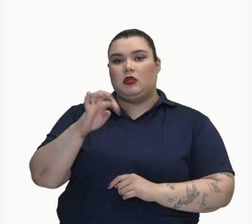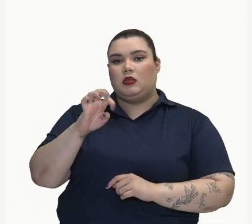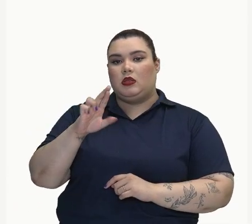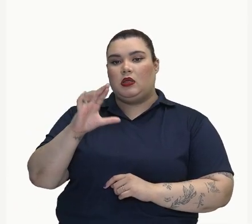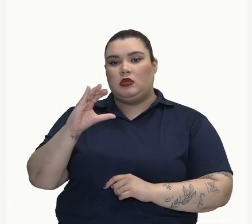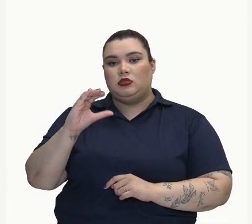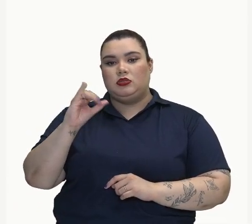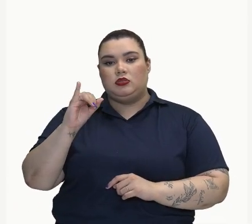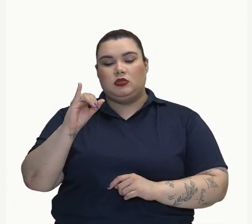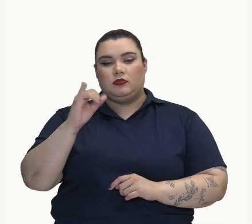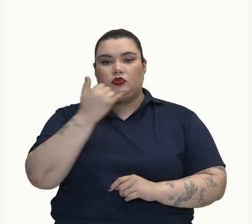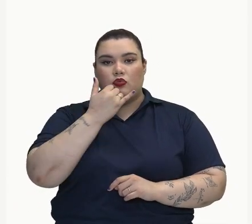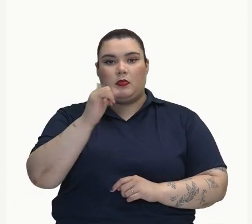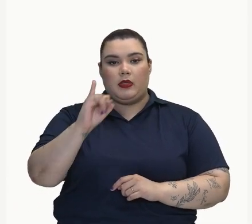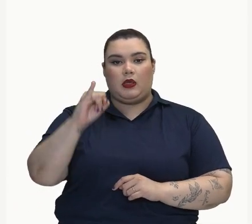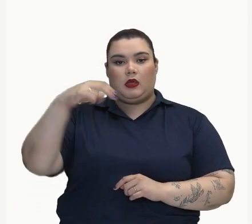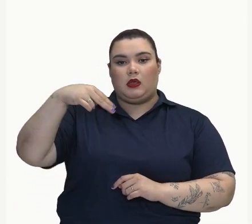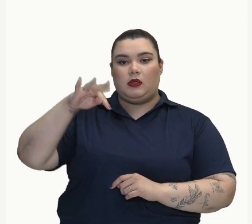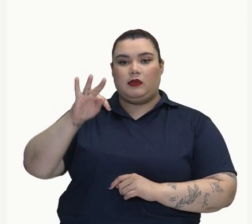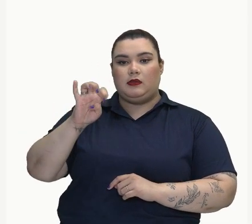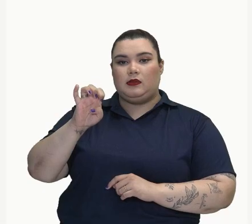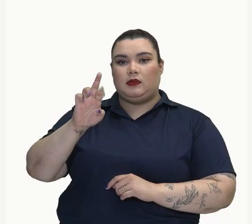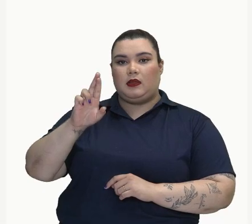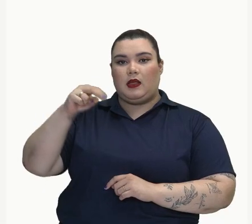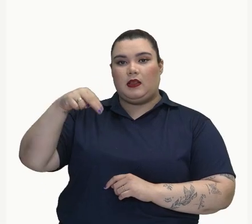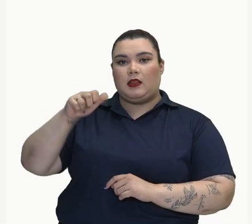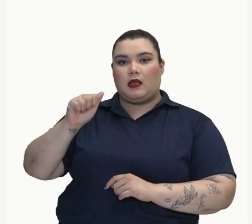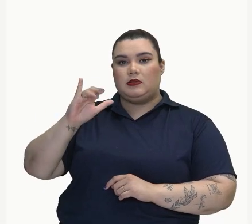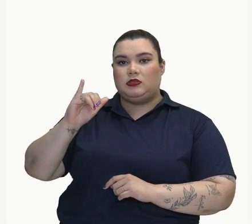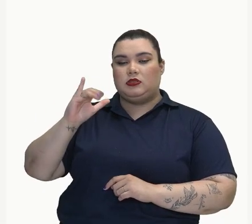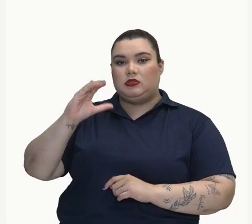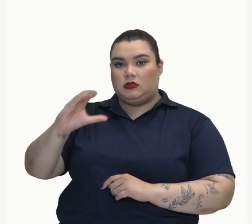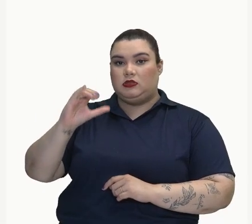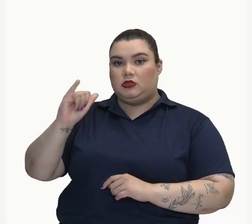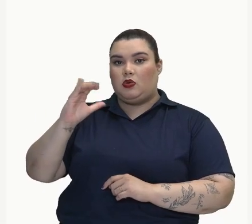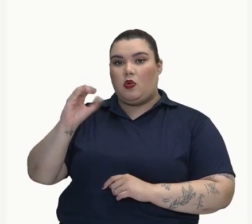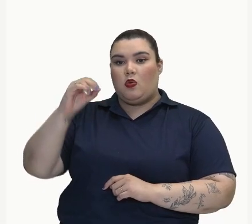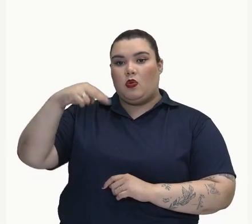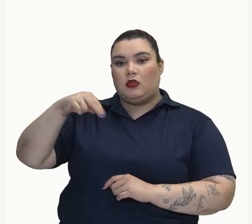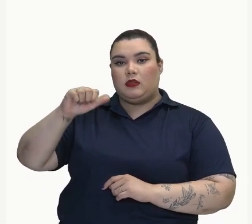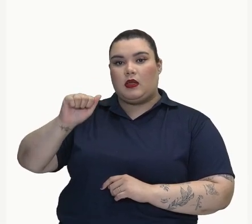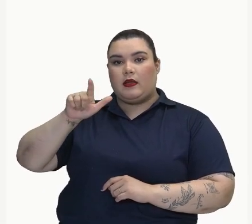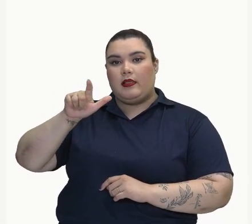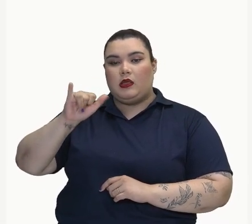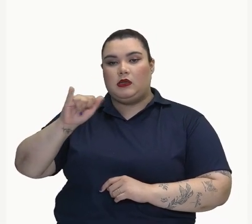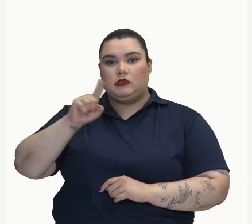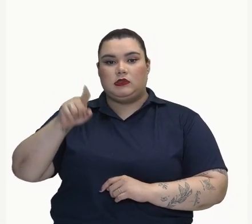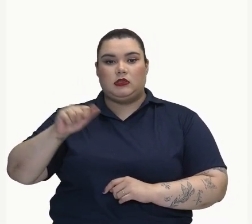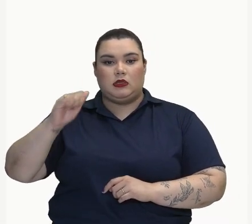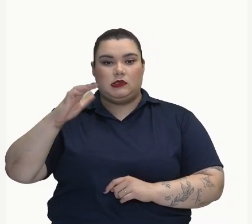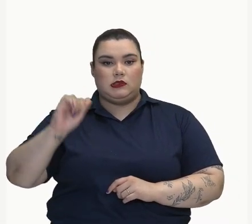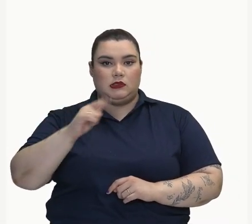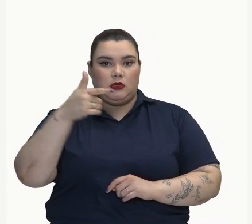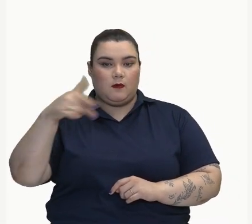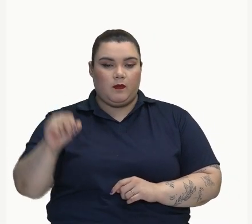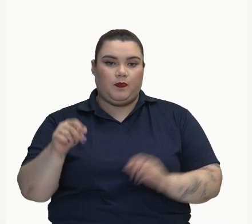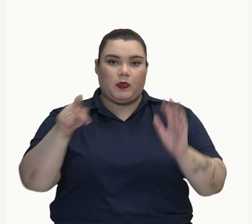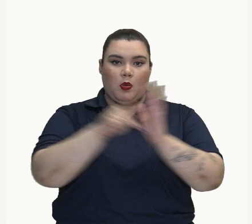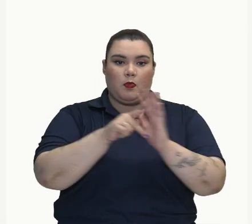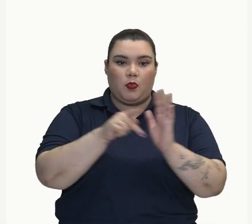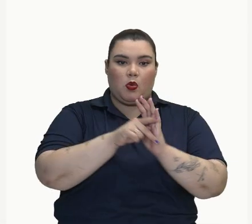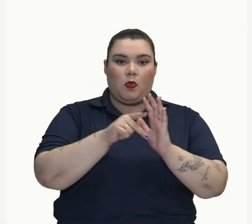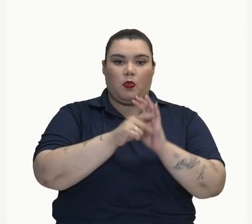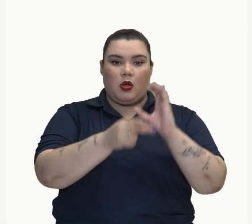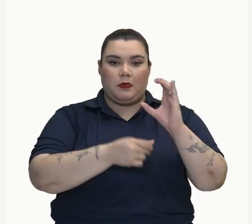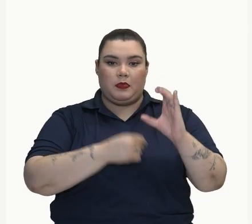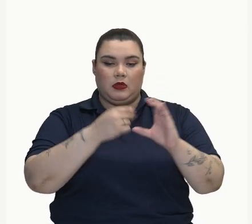internacionalização do mundo capitalista, ele também traz algumas consequências e acaba trazendo a globalização em 3 visões,